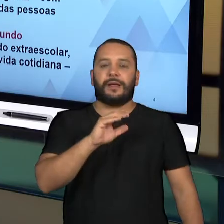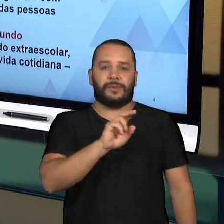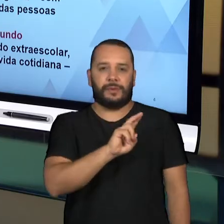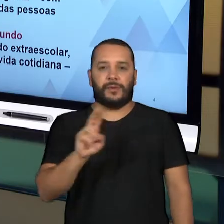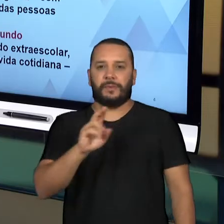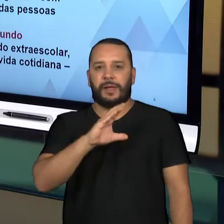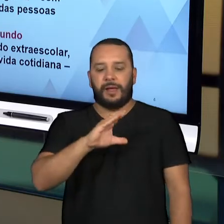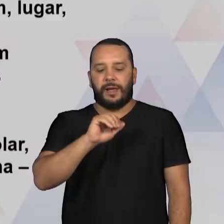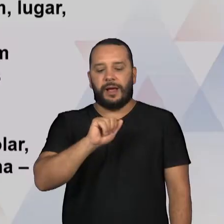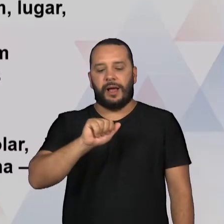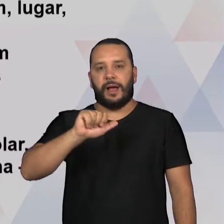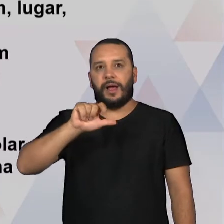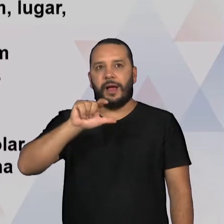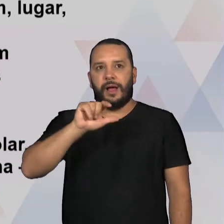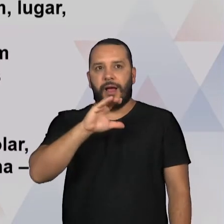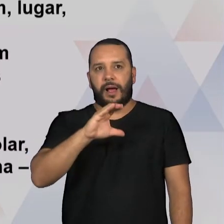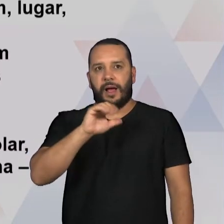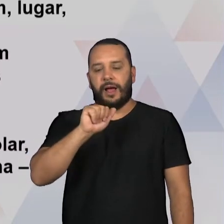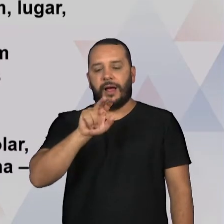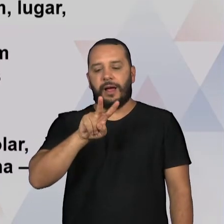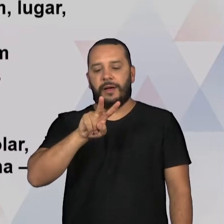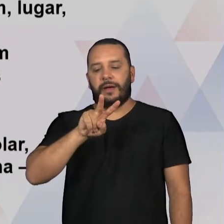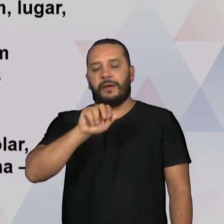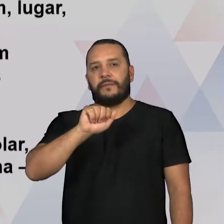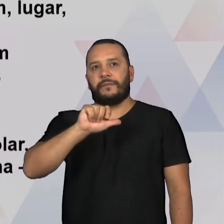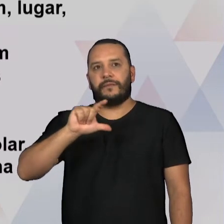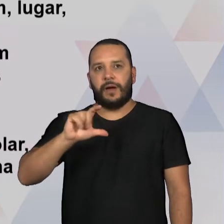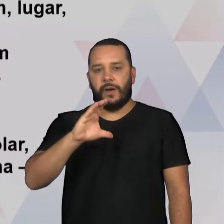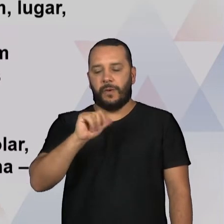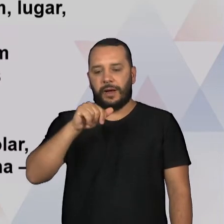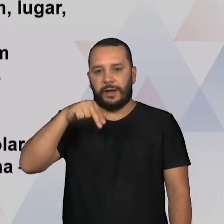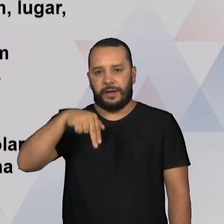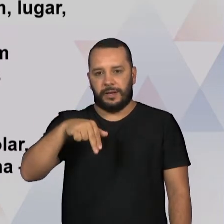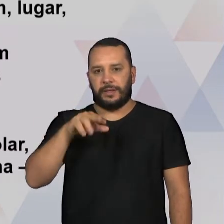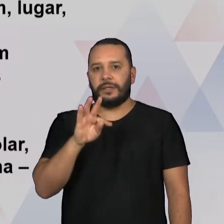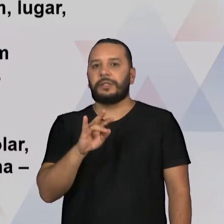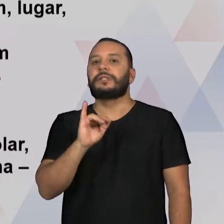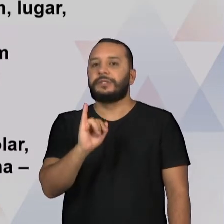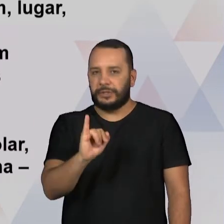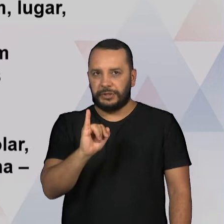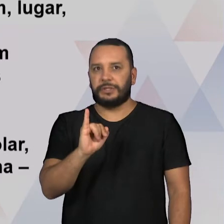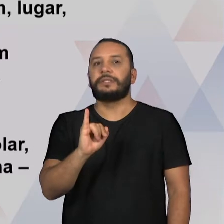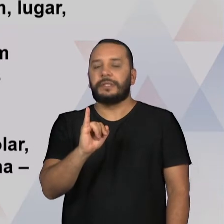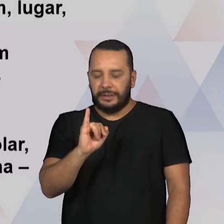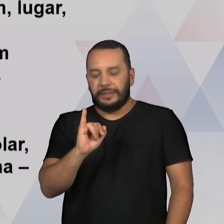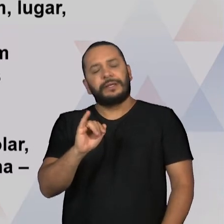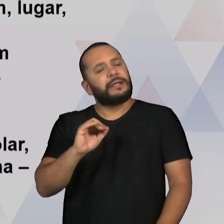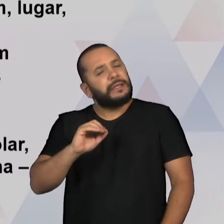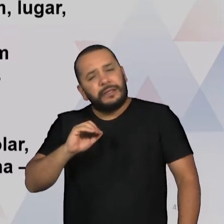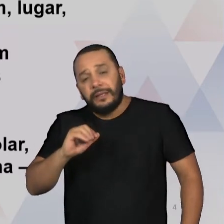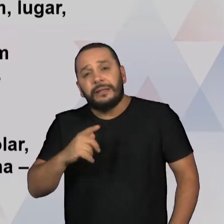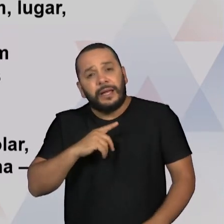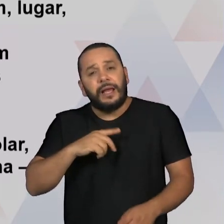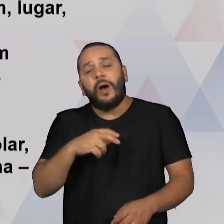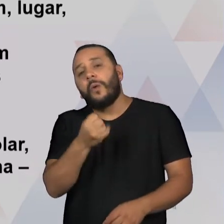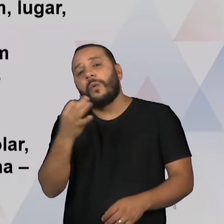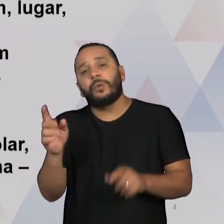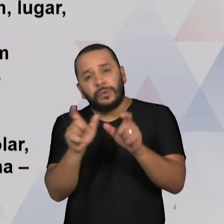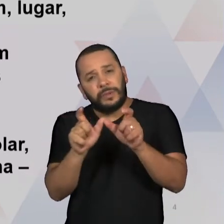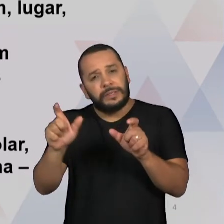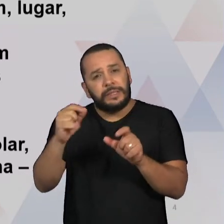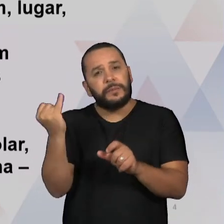conceitos são conceitos é imprescindíveis e são conceitos elementares para o ensino de geografia